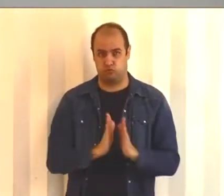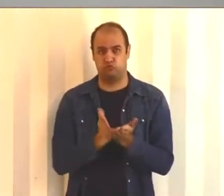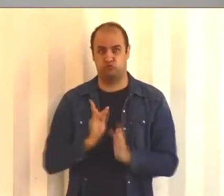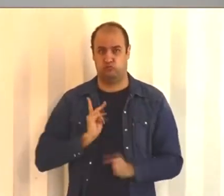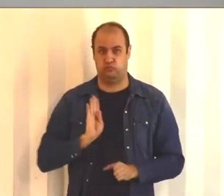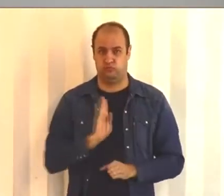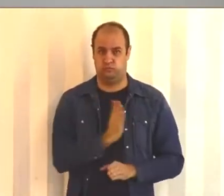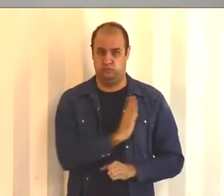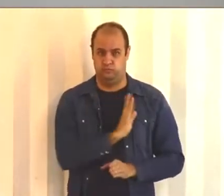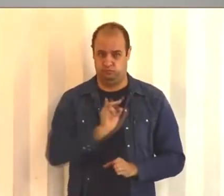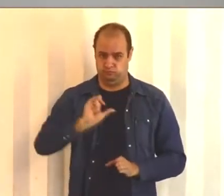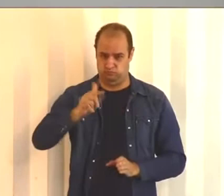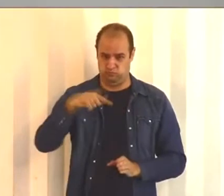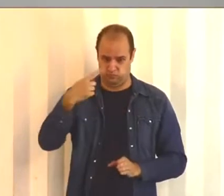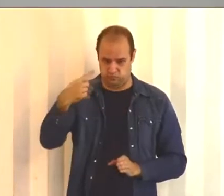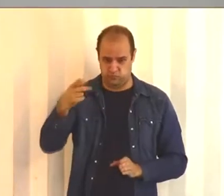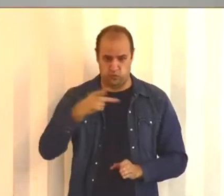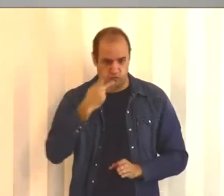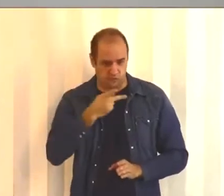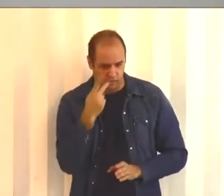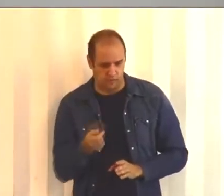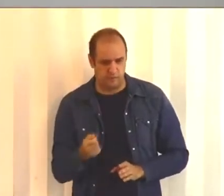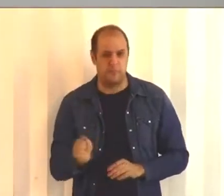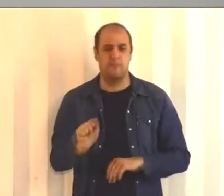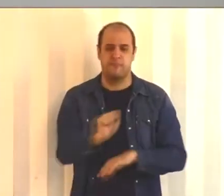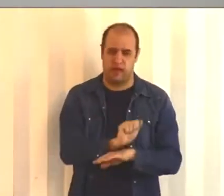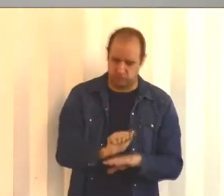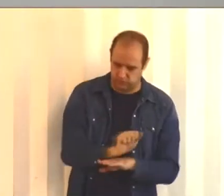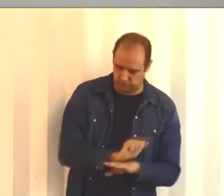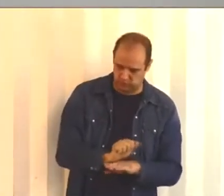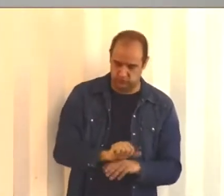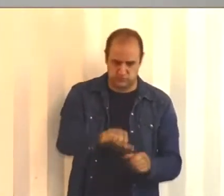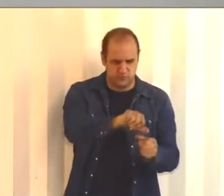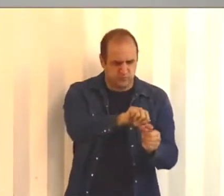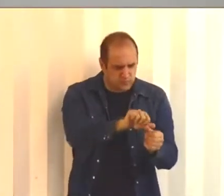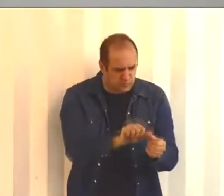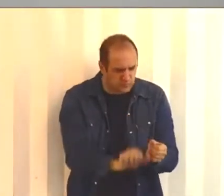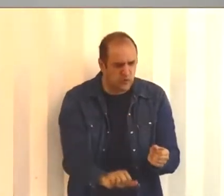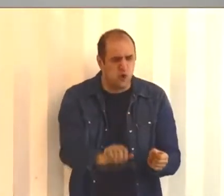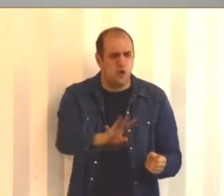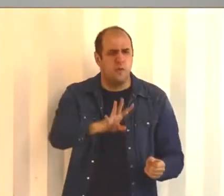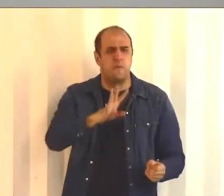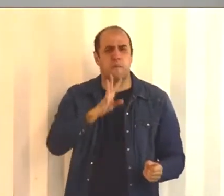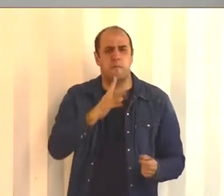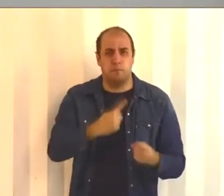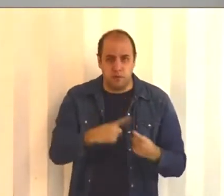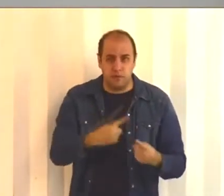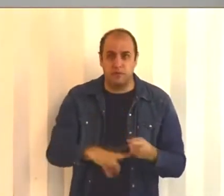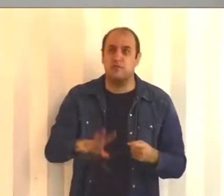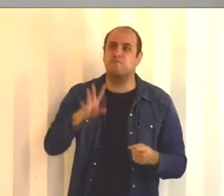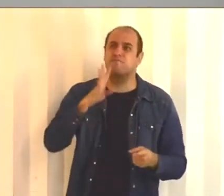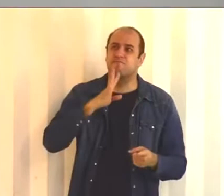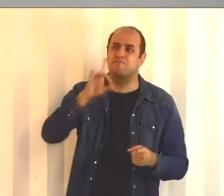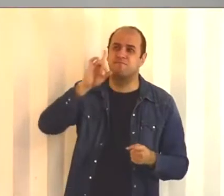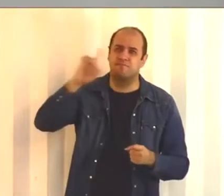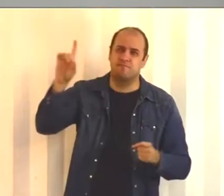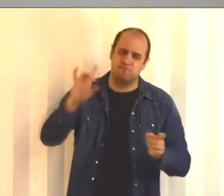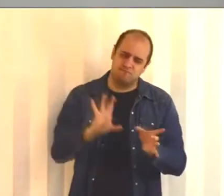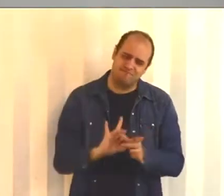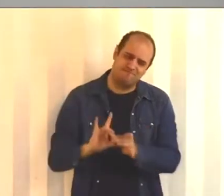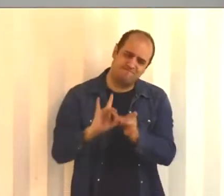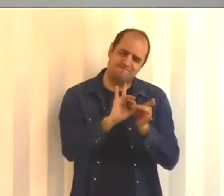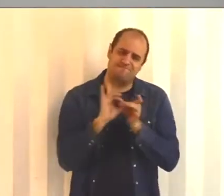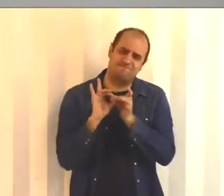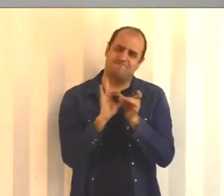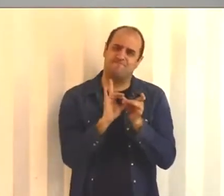narra essa passagem, ele diz: Abraão circuncida porque reconheceu a aliança do Senhor com ele.